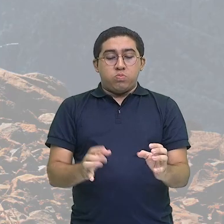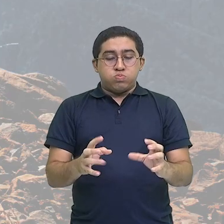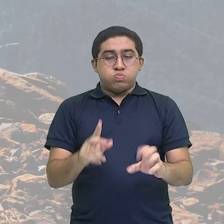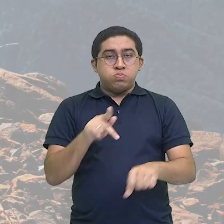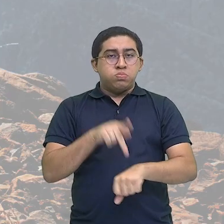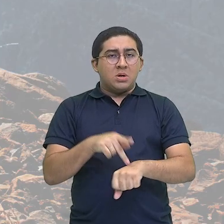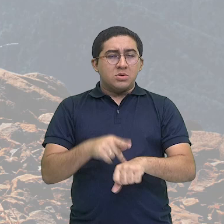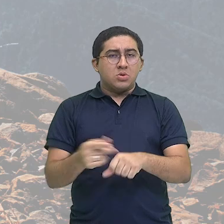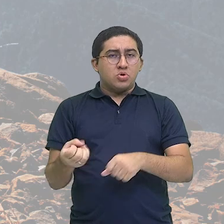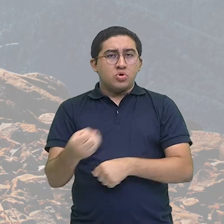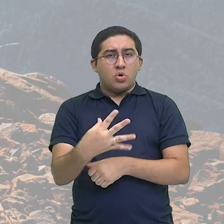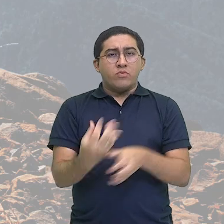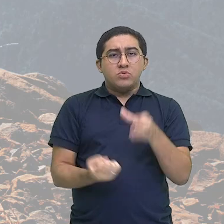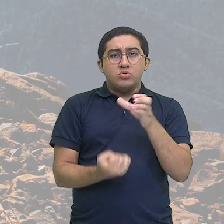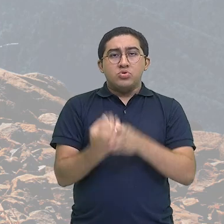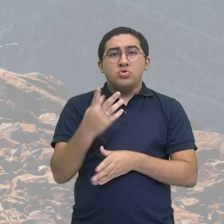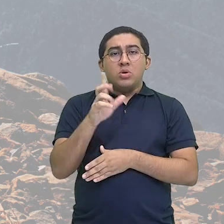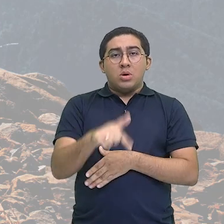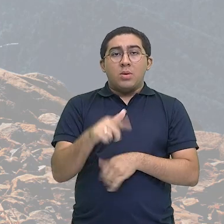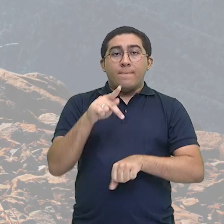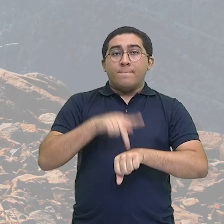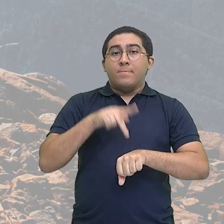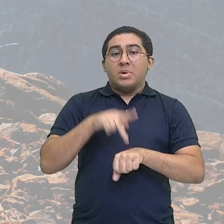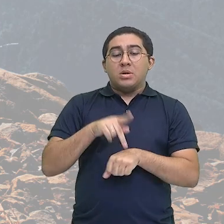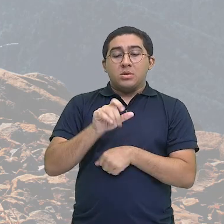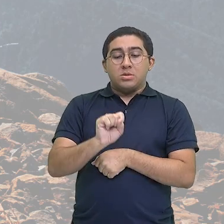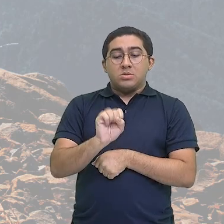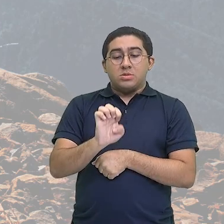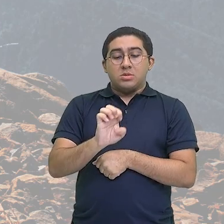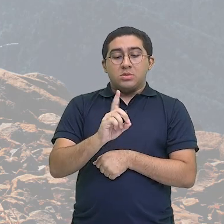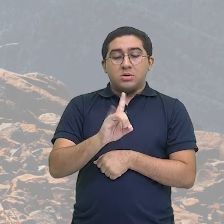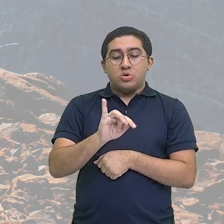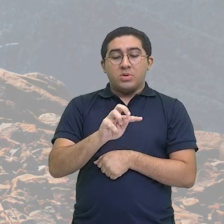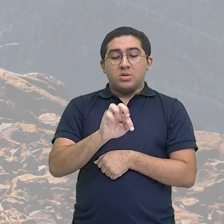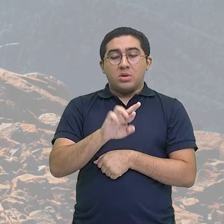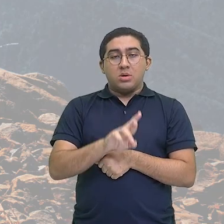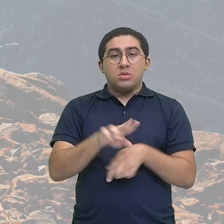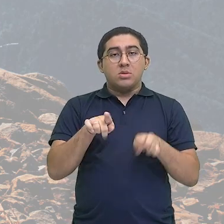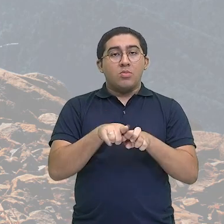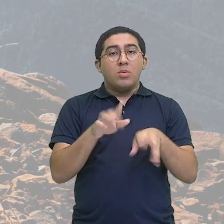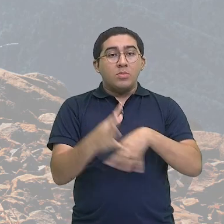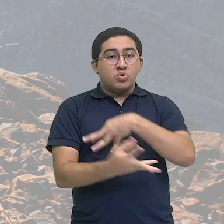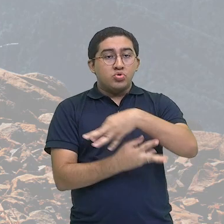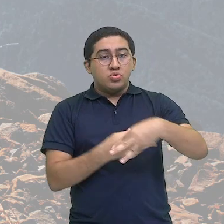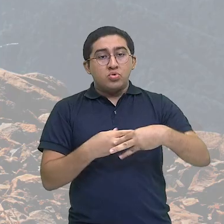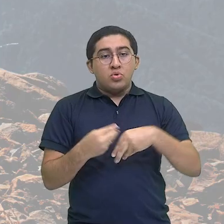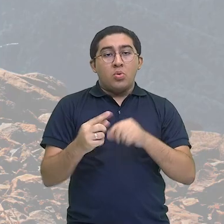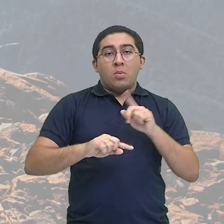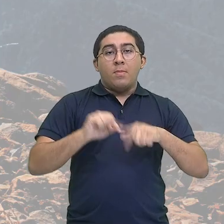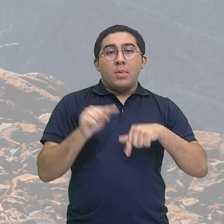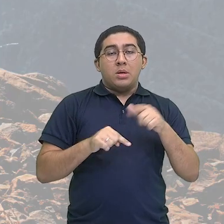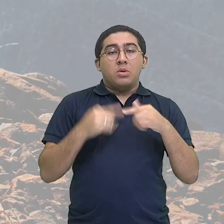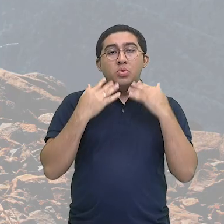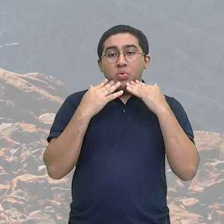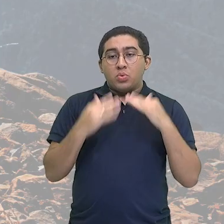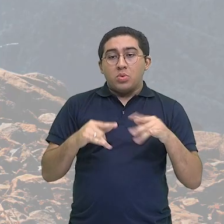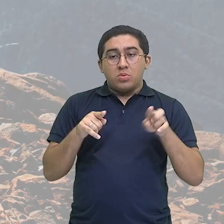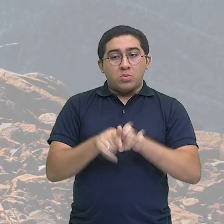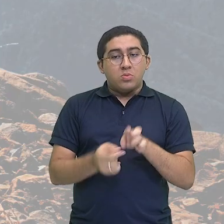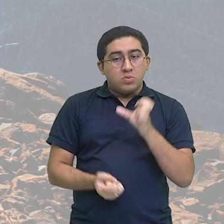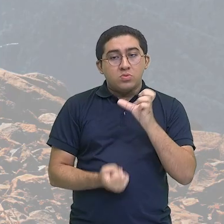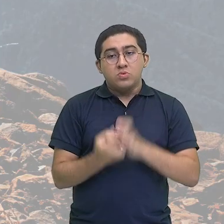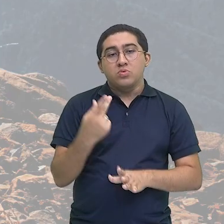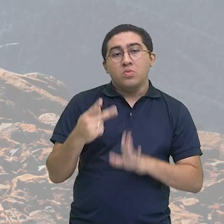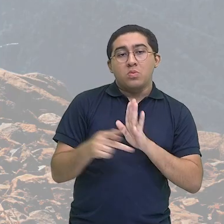rochas novas, as chamadas rochas sedimentares, e aí misturou isso com matéria orgânica, e aí foi formando as